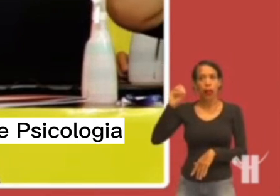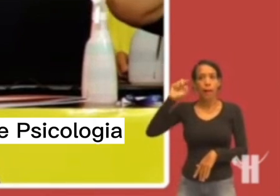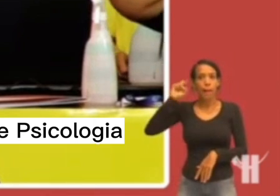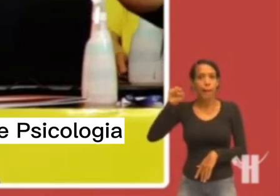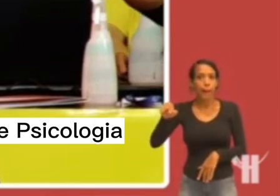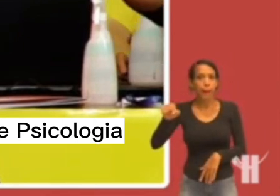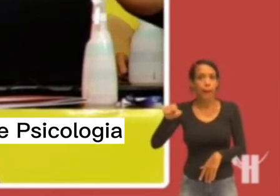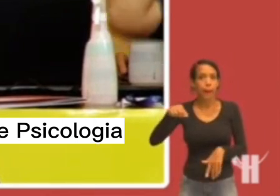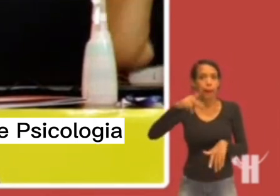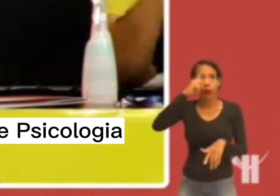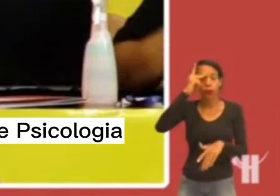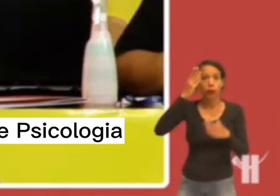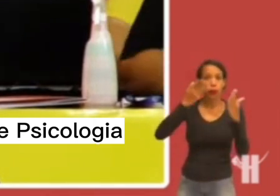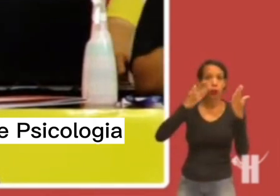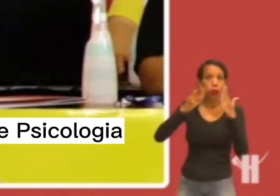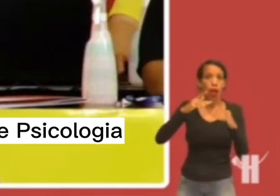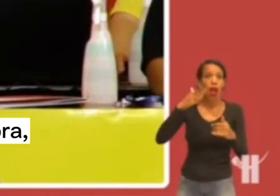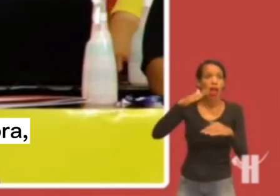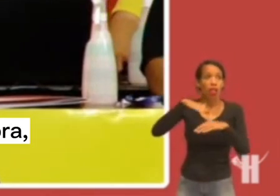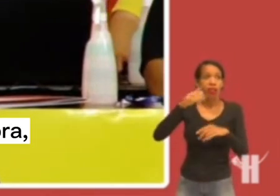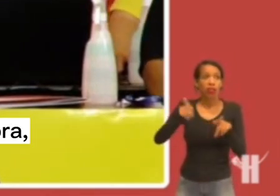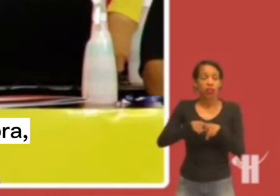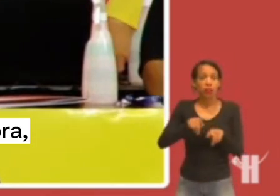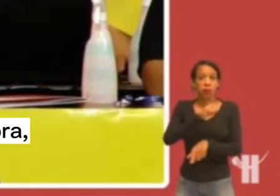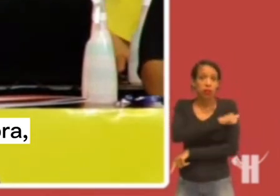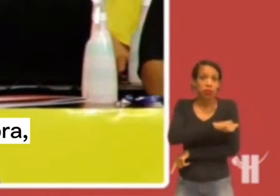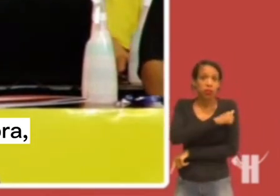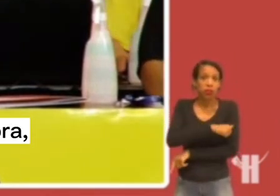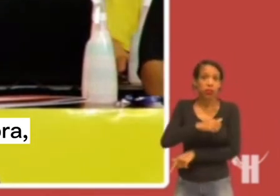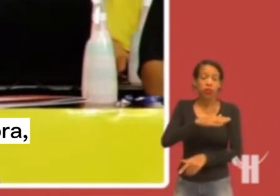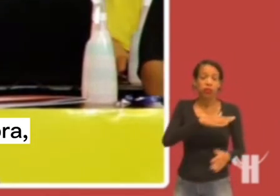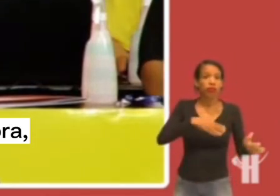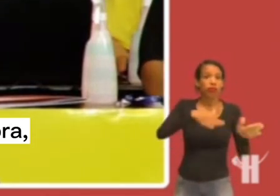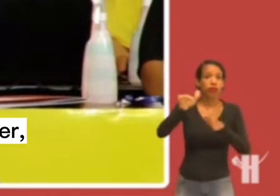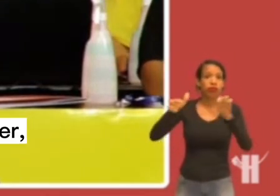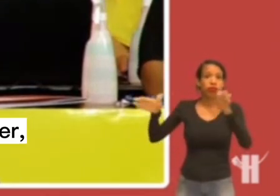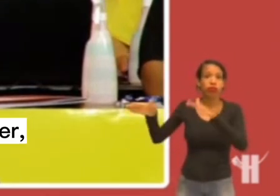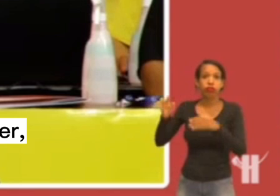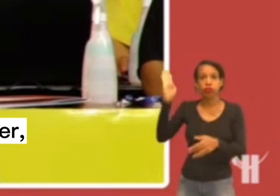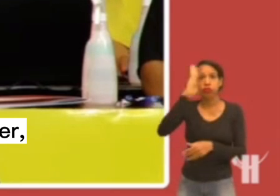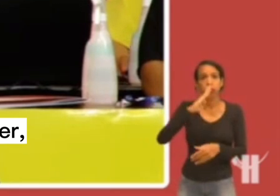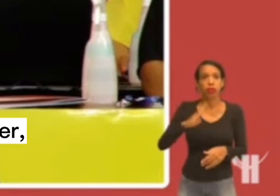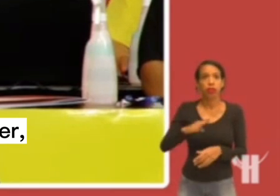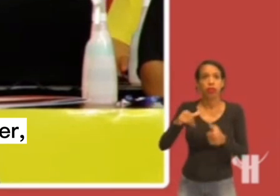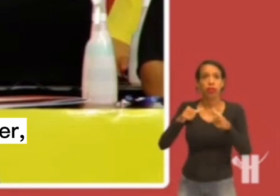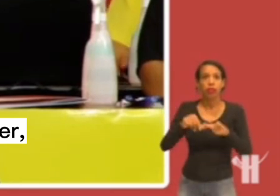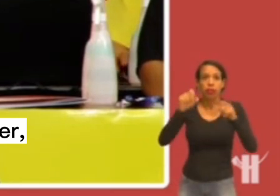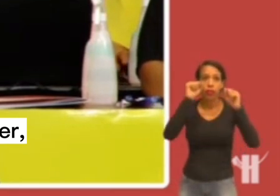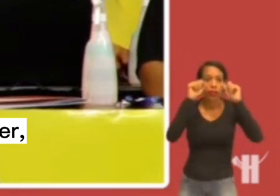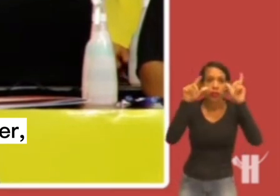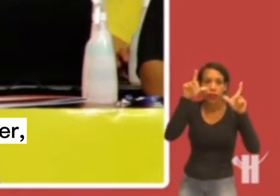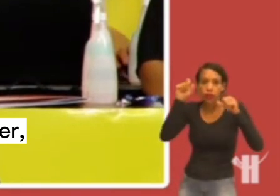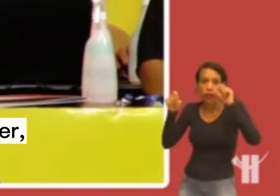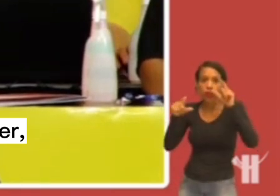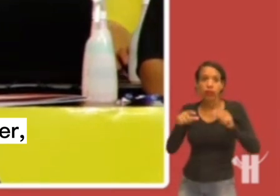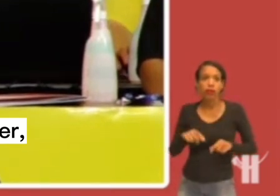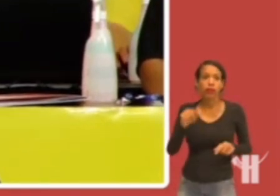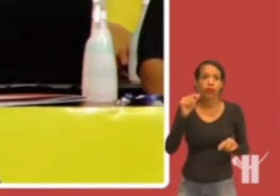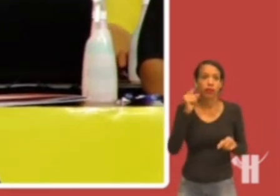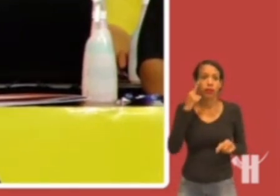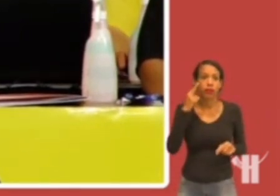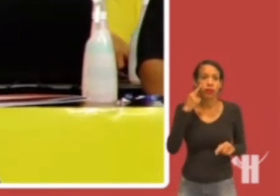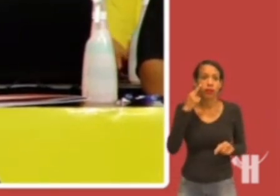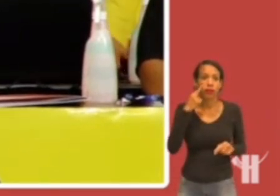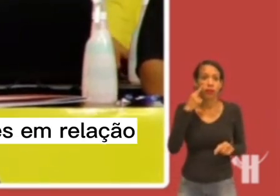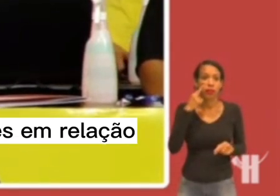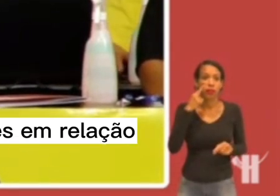além da infinidade de estudantes de psicologia espalhados pelo Brasil afora, estará atenta para perceber,